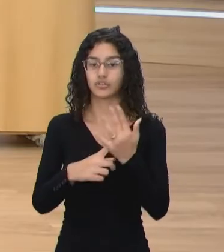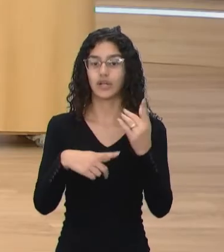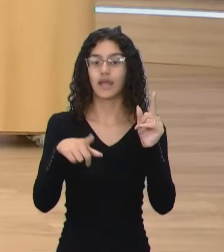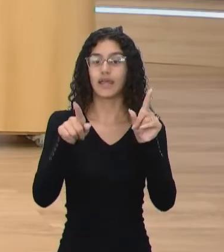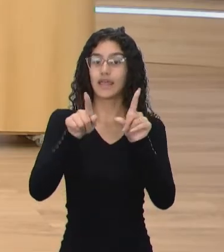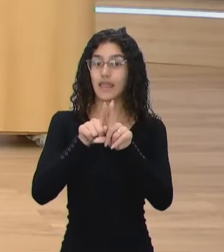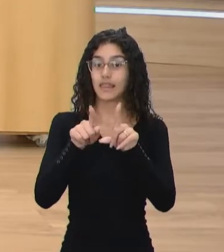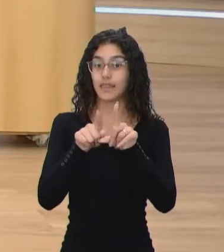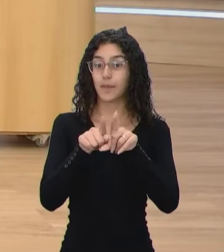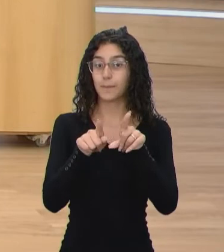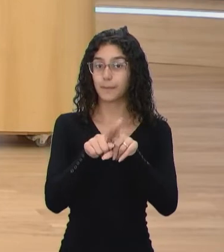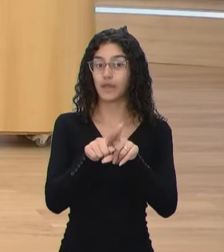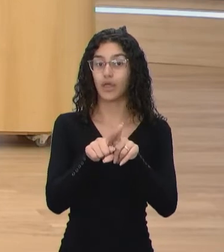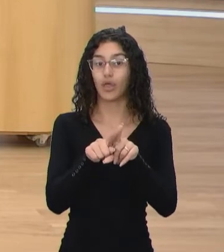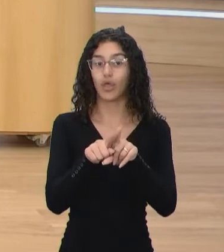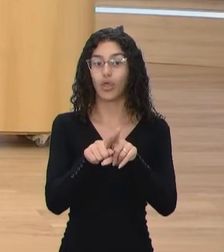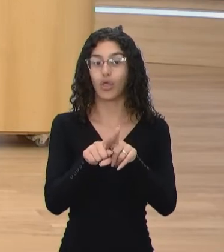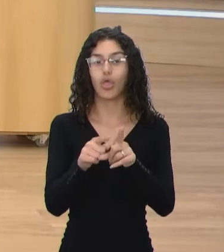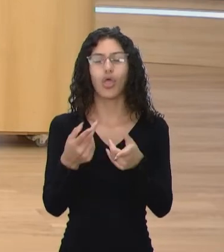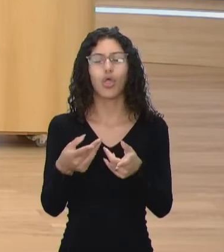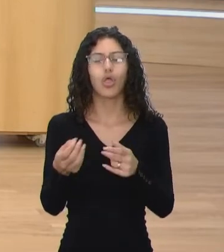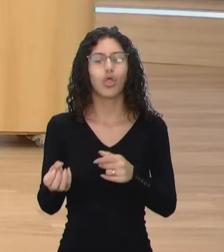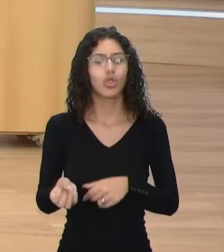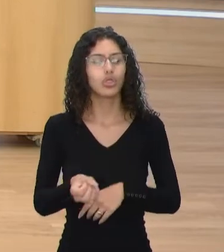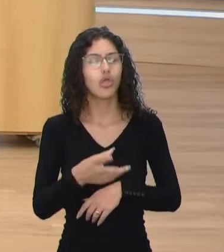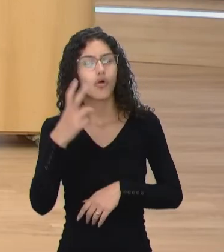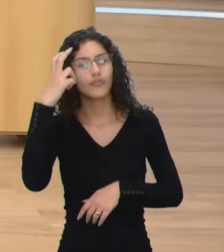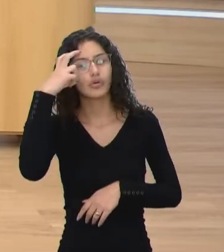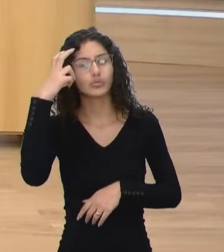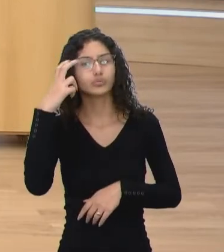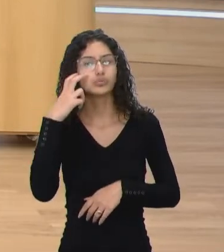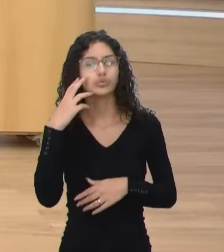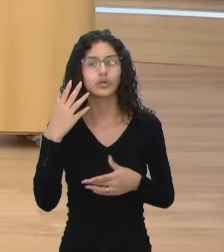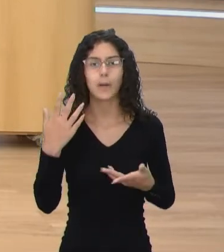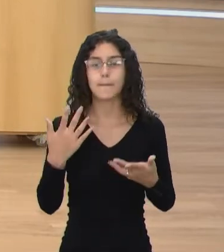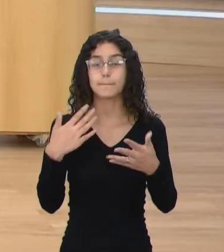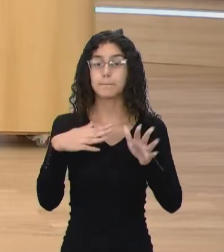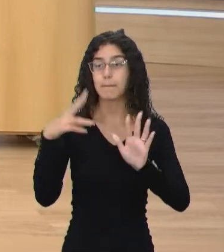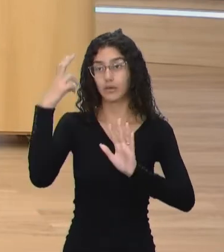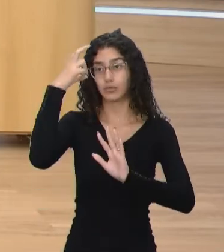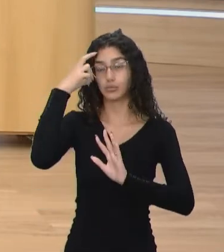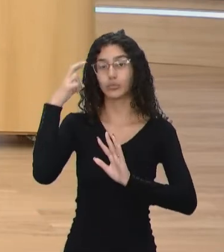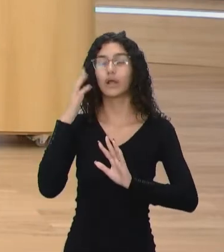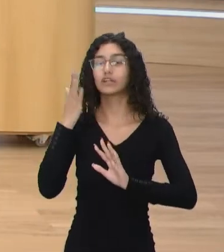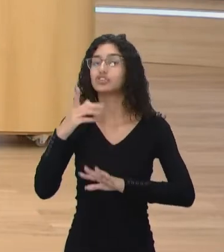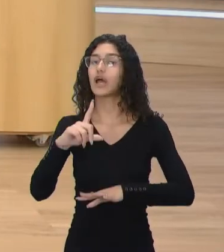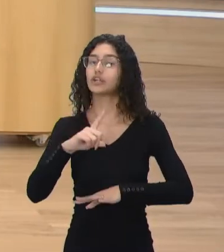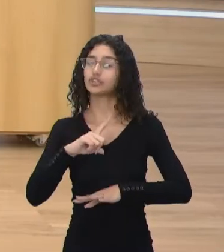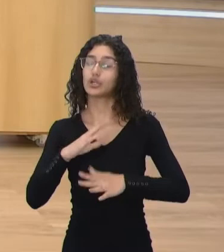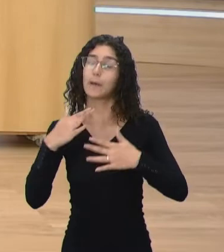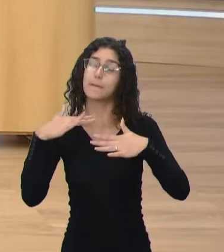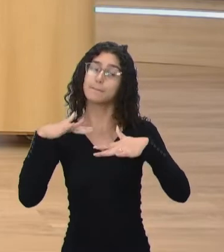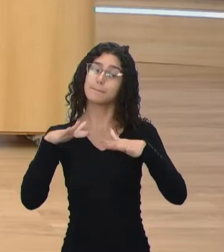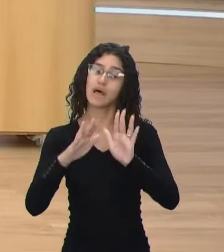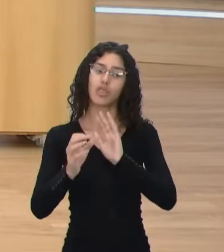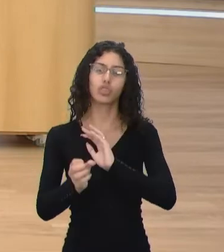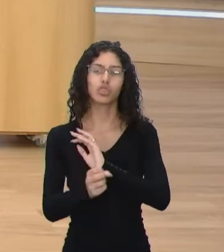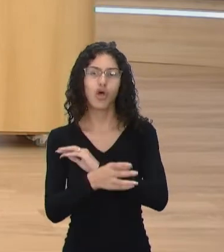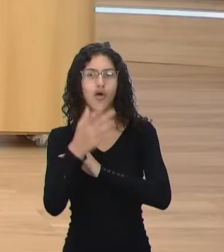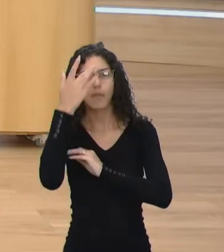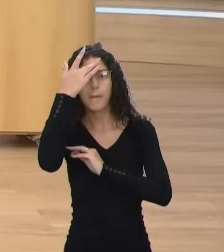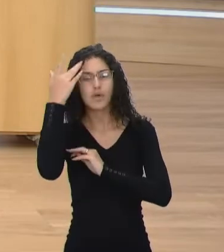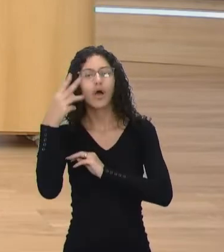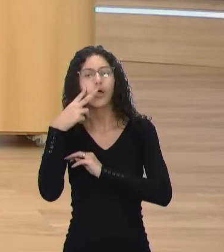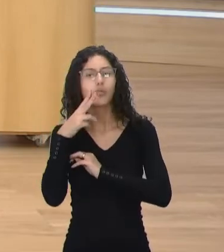também novas culturas, não novas culturas, né, mas culturas existentes e que seriam novas para as pessoas que